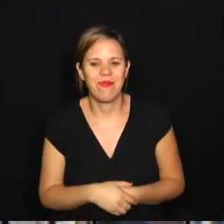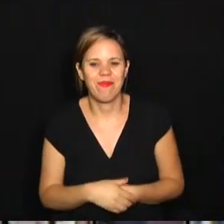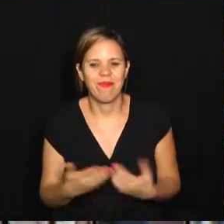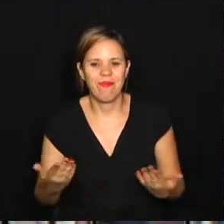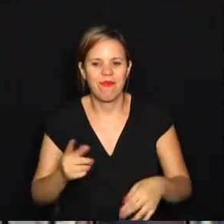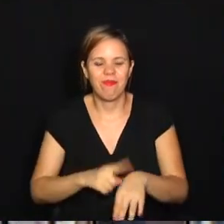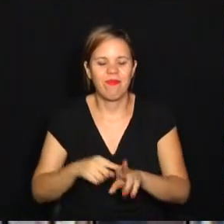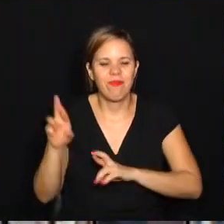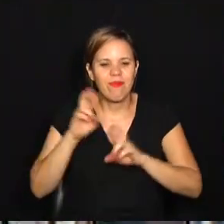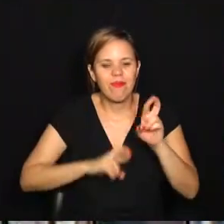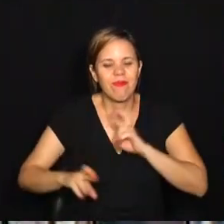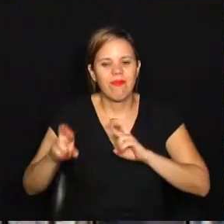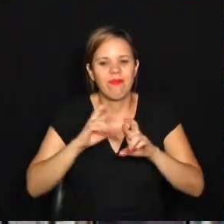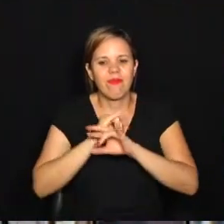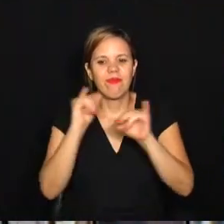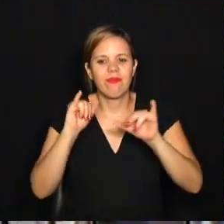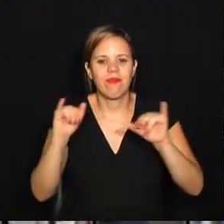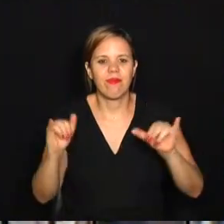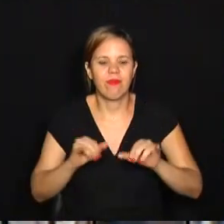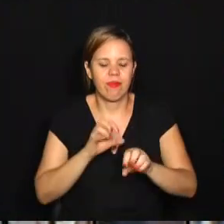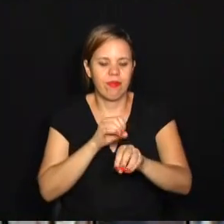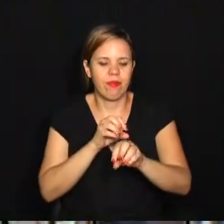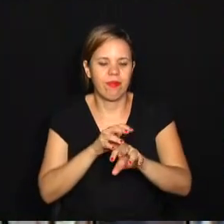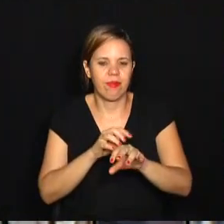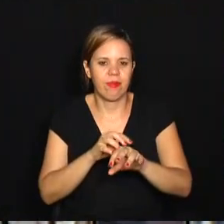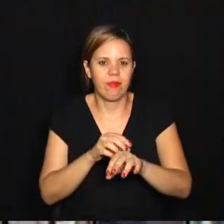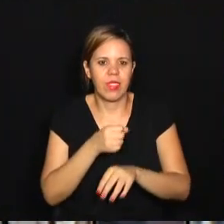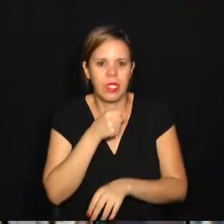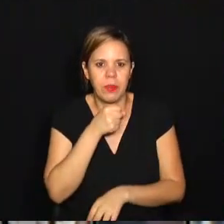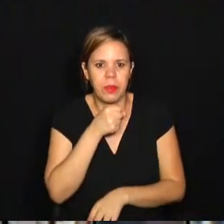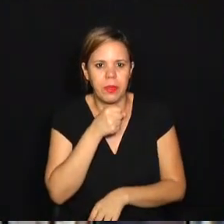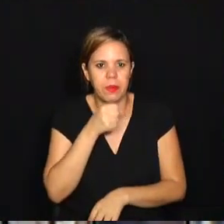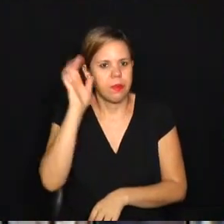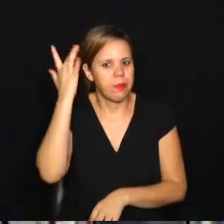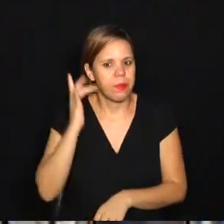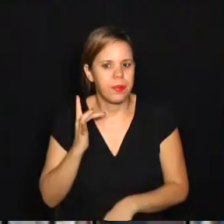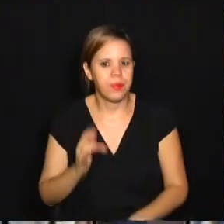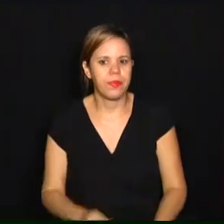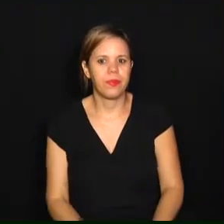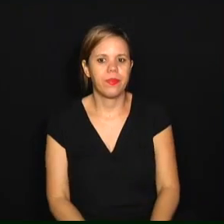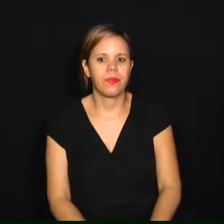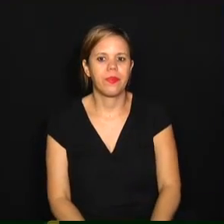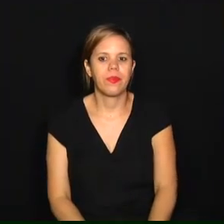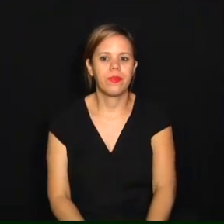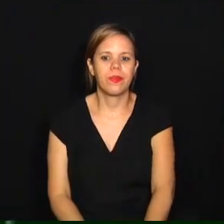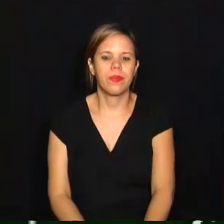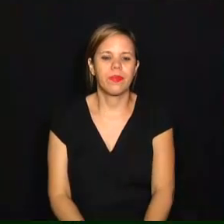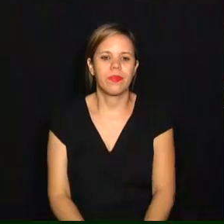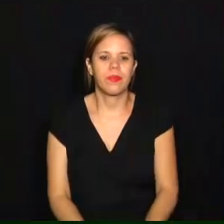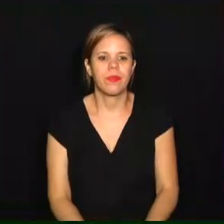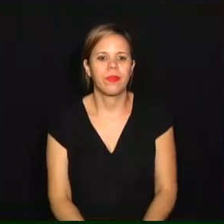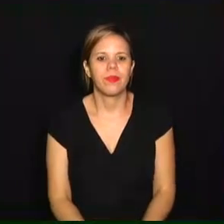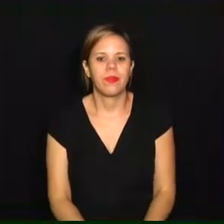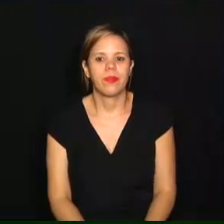de conferir as notícias de educação com a repórter Andréia Marques.